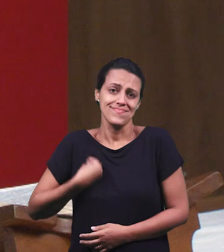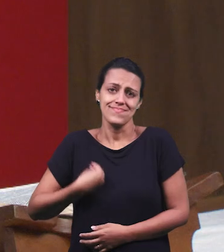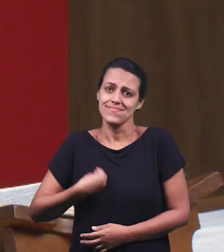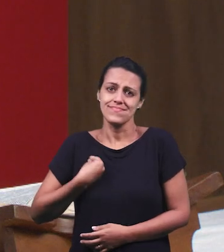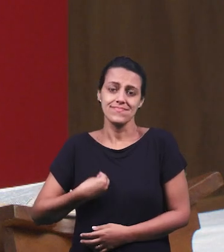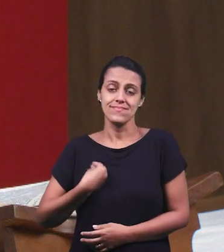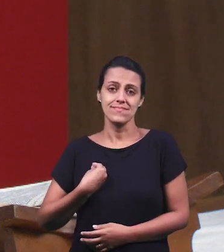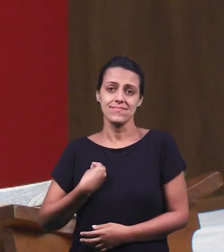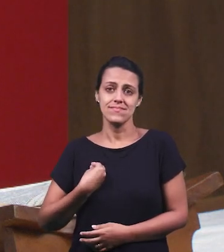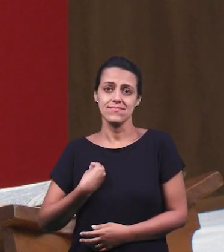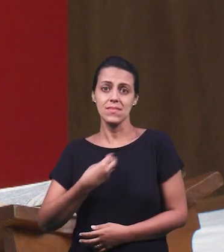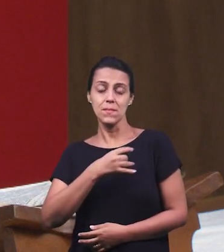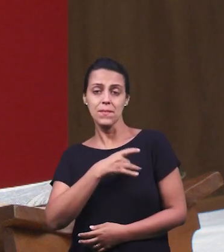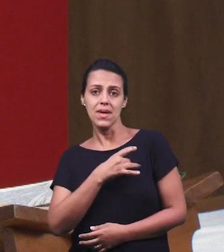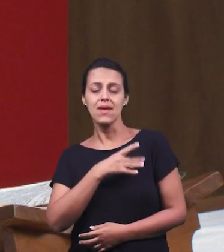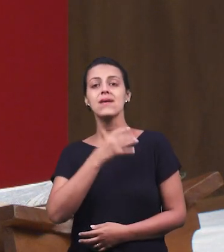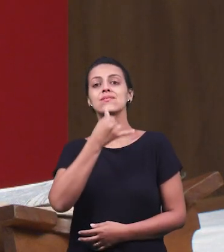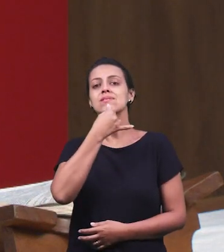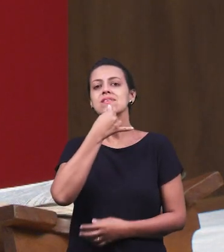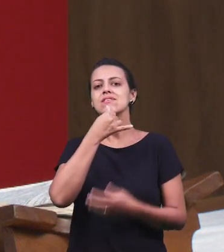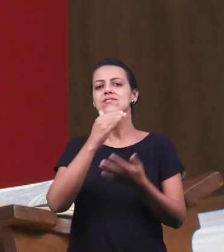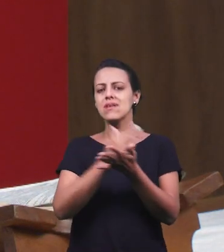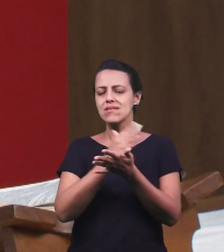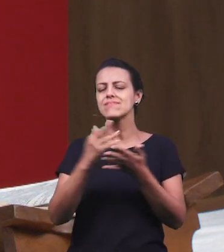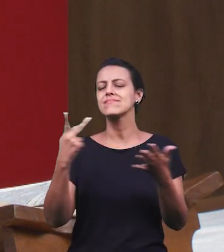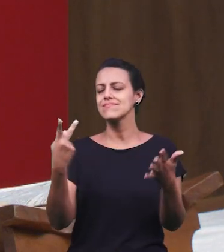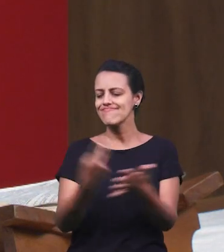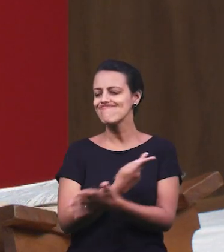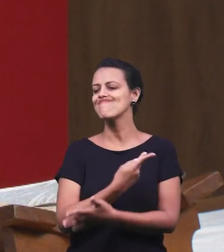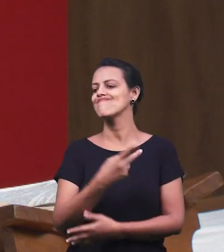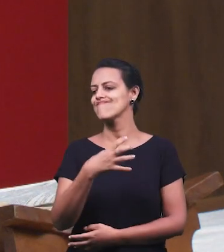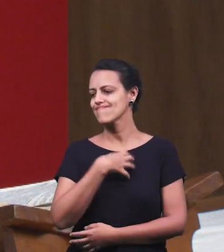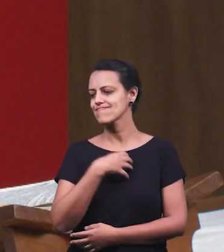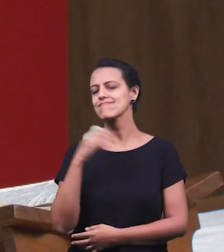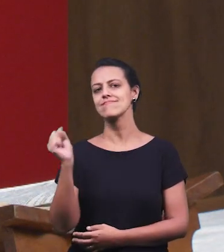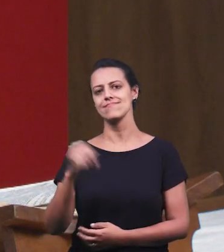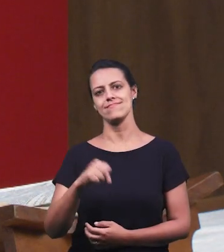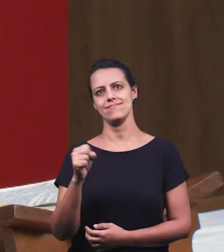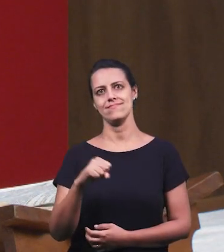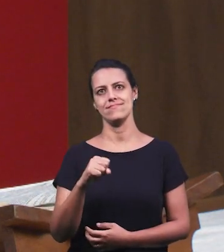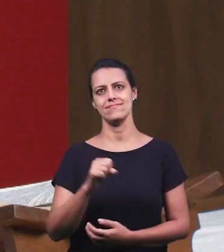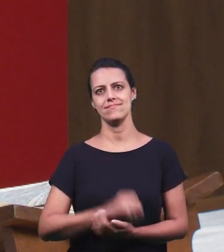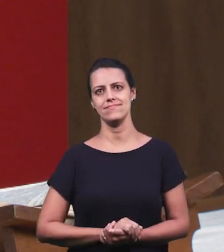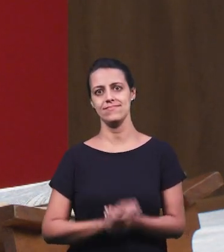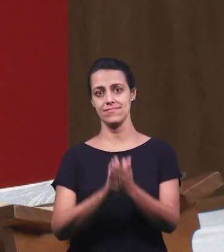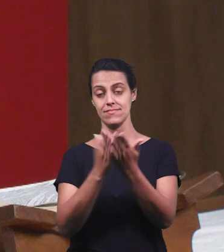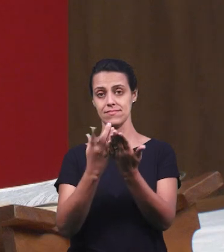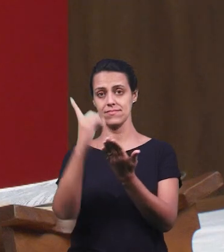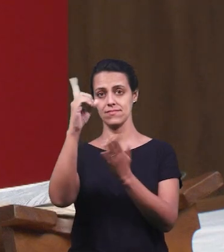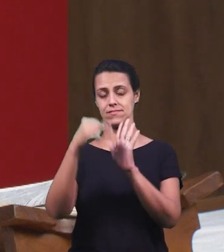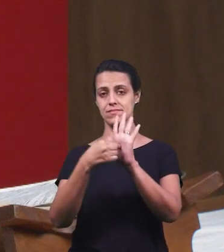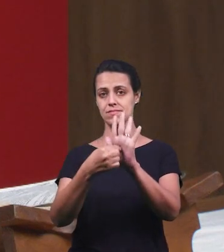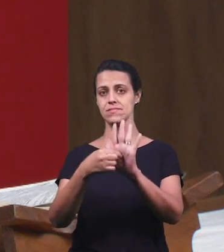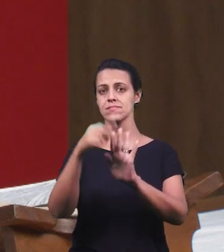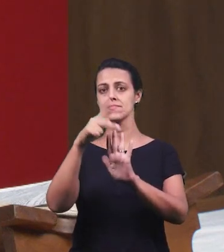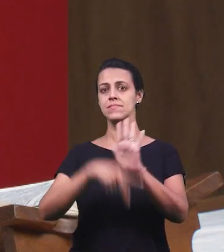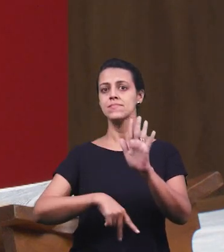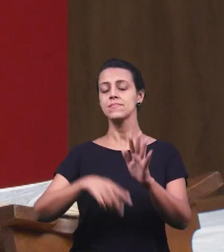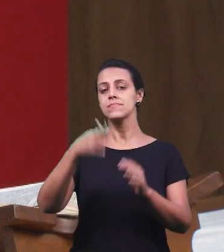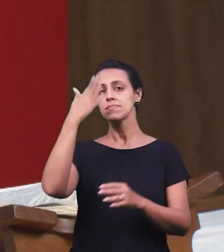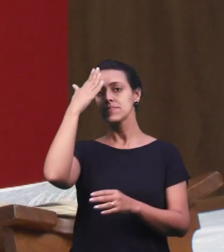tristezas, muitas vezes batem à porta do nosso coração. Há um texto, inclusive, no livro de Provérbios 28, verso